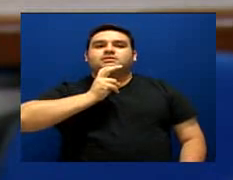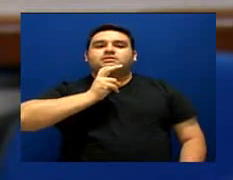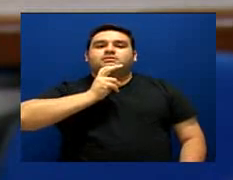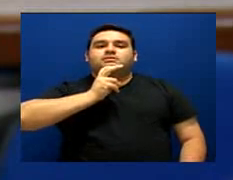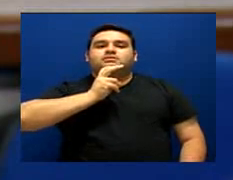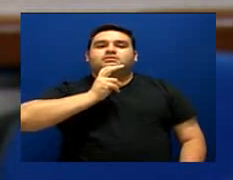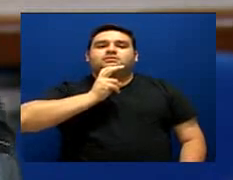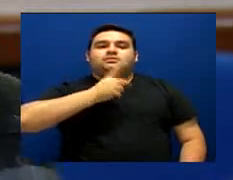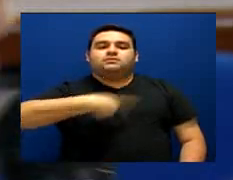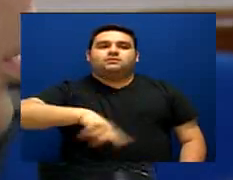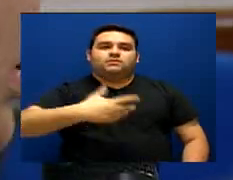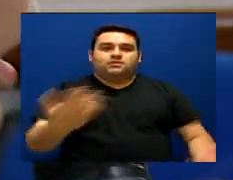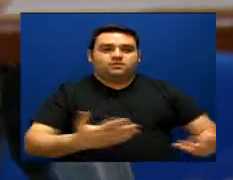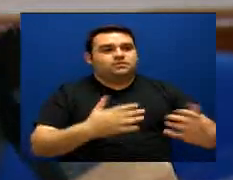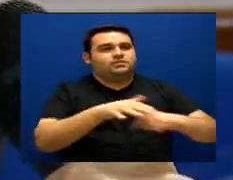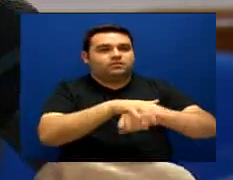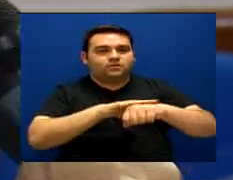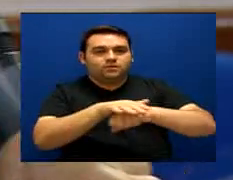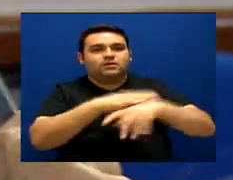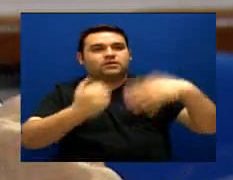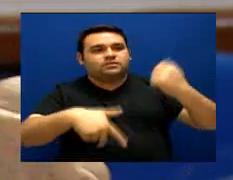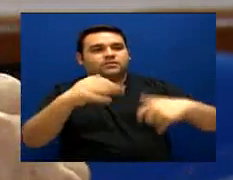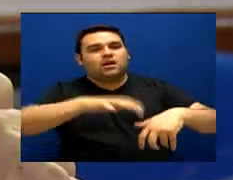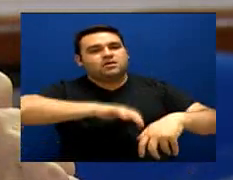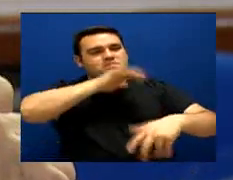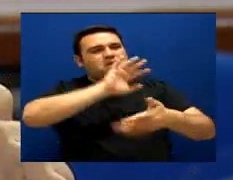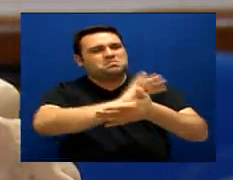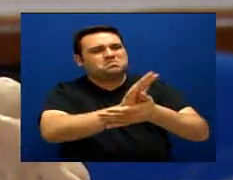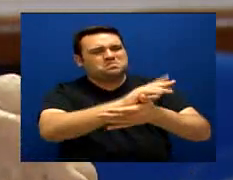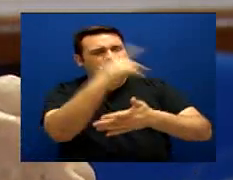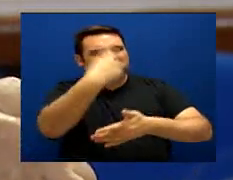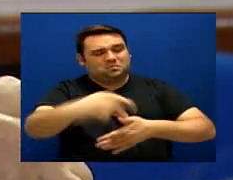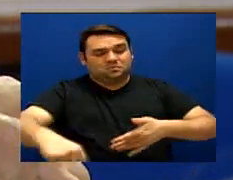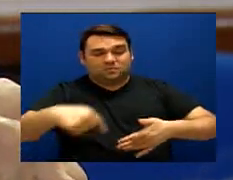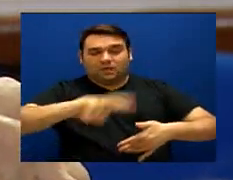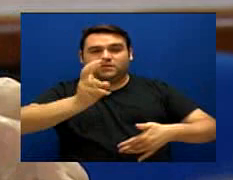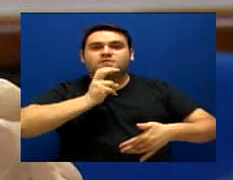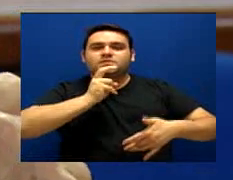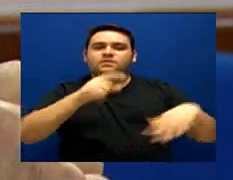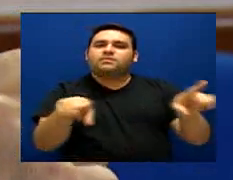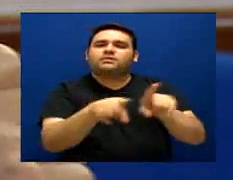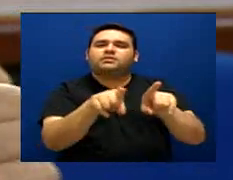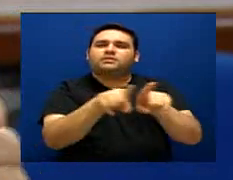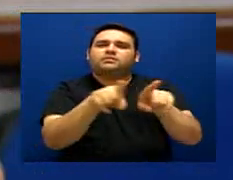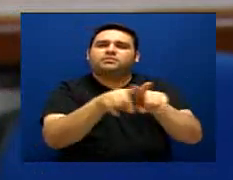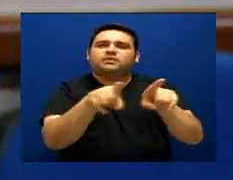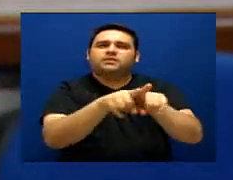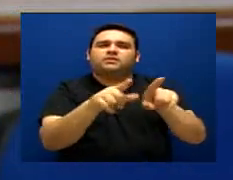nós podemos estar aqui falando de maus tratos, mas Sorocaba também tem